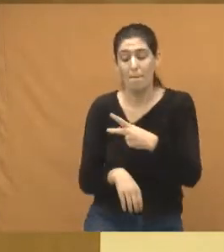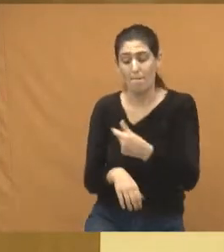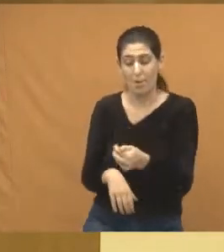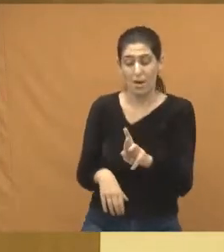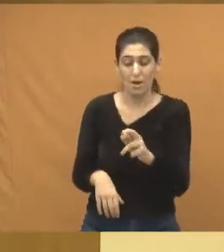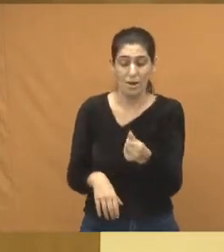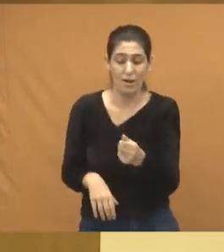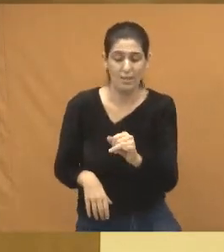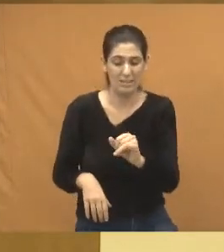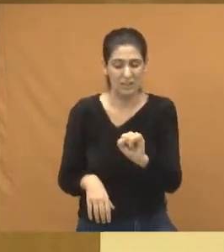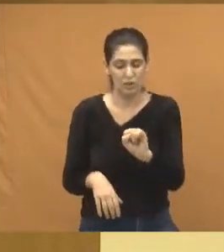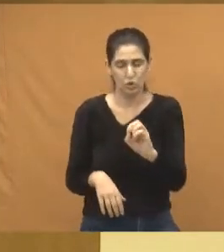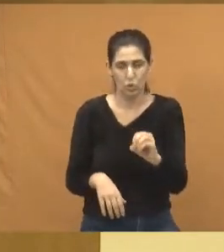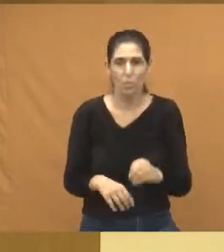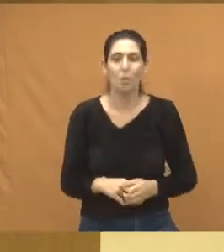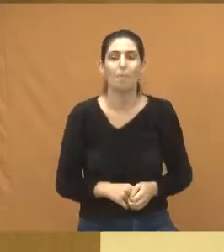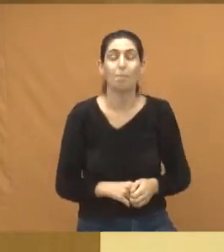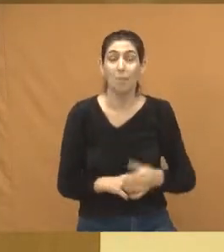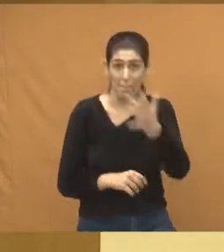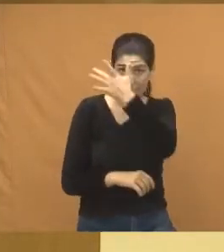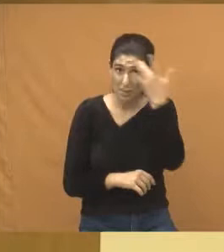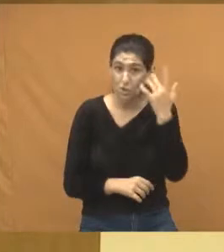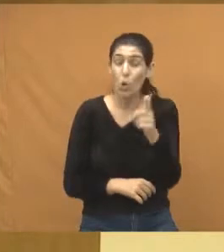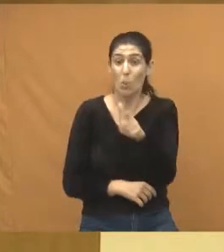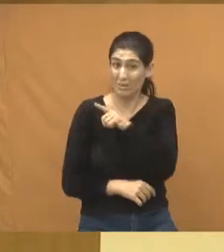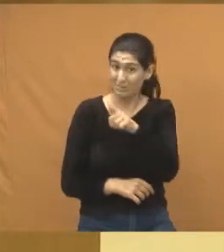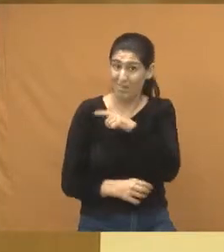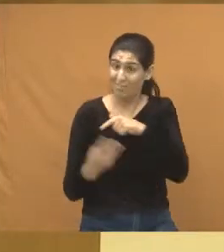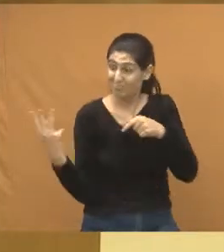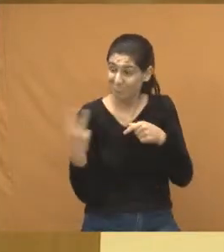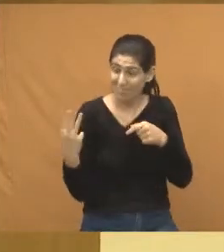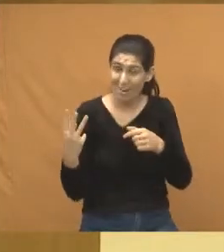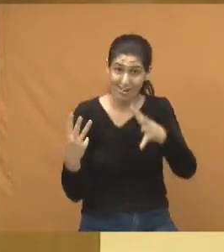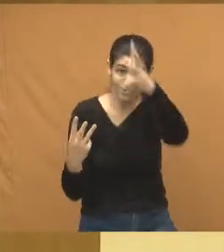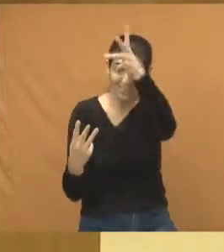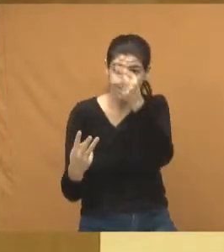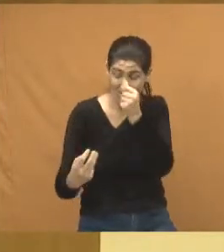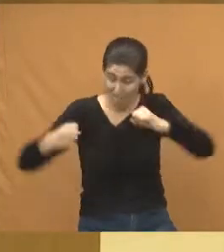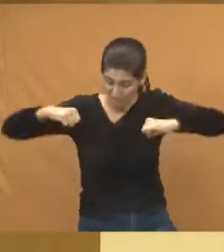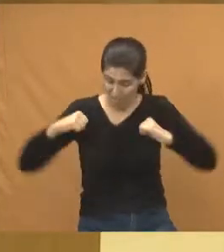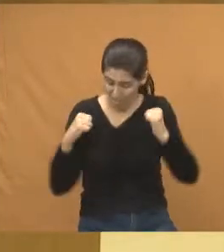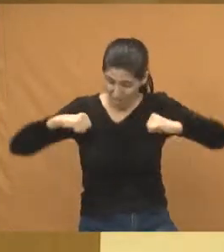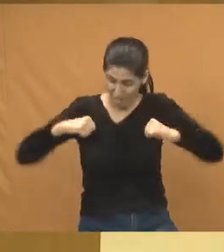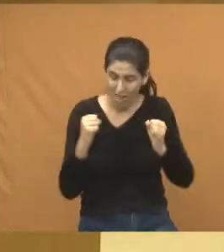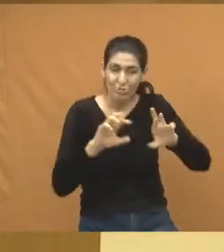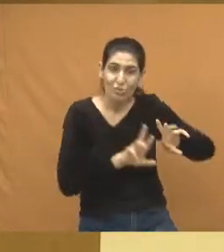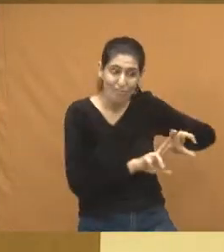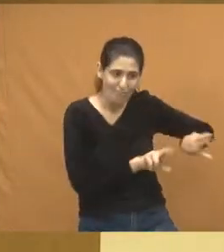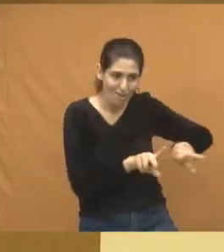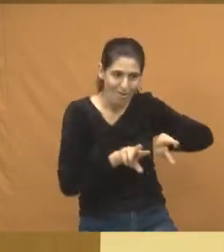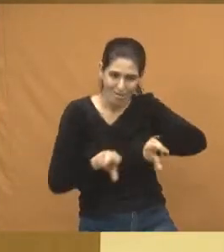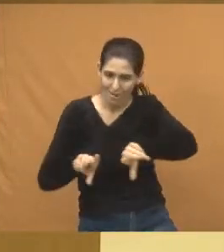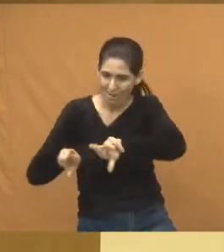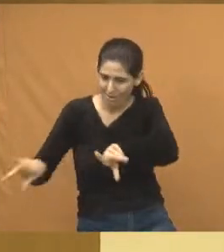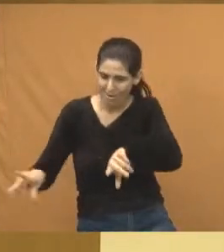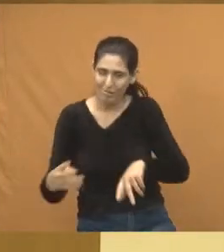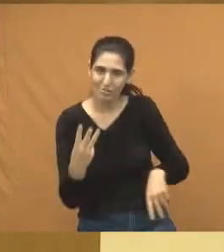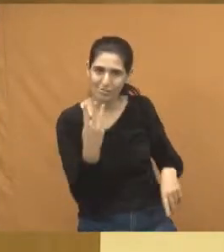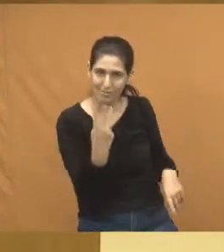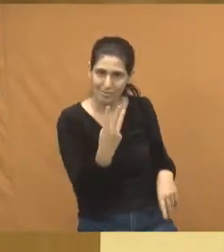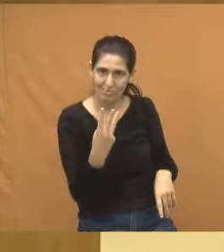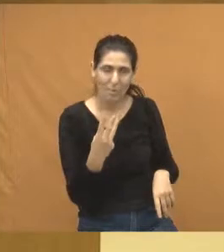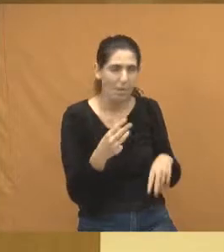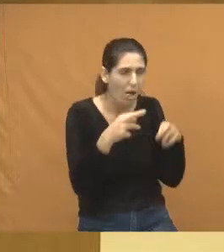3 espécies da galinha da Angola. E para vocês verem a importância dessa galinha no quintal dele, que também acaba